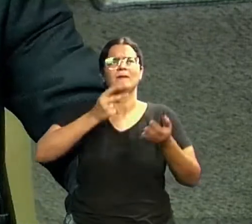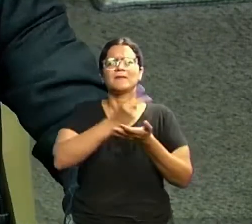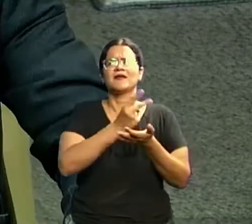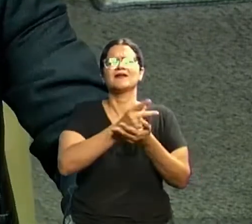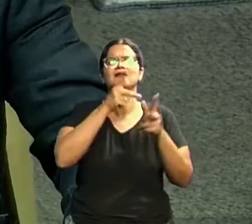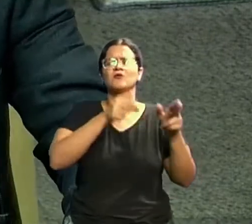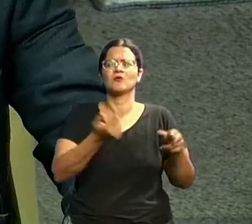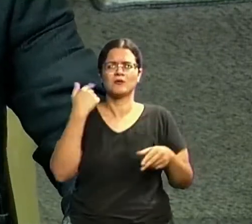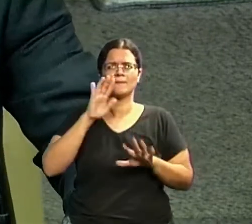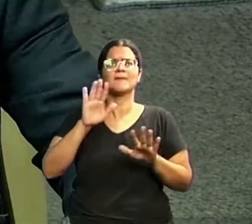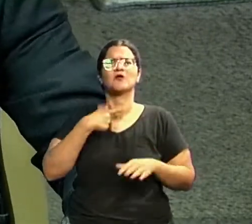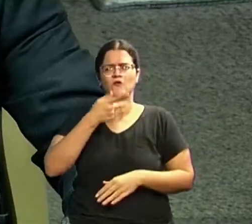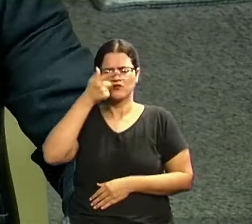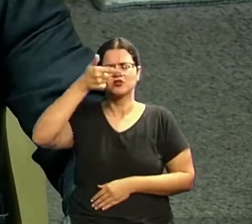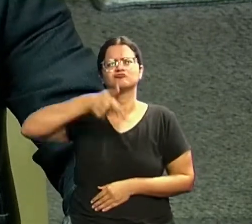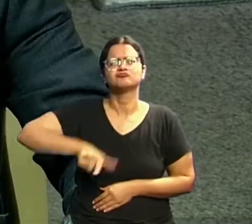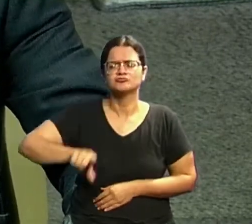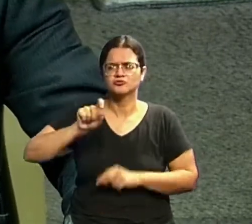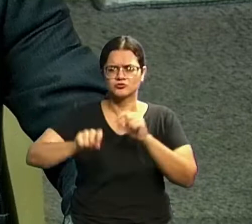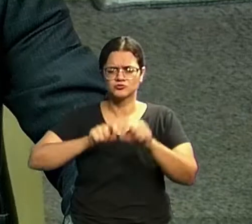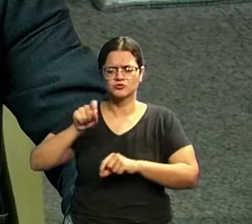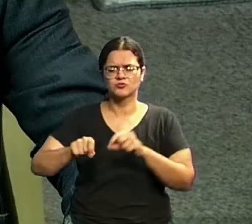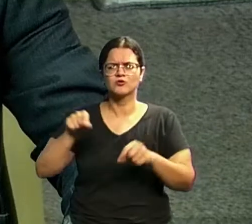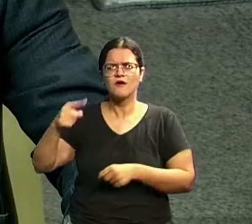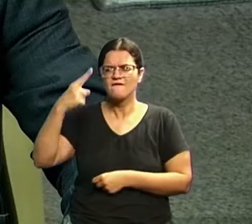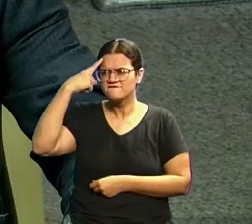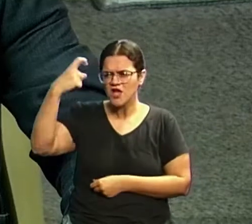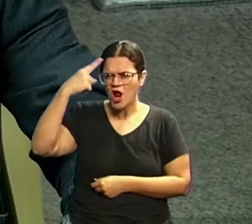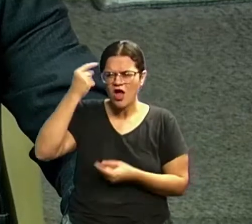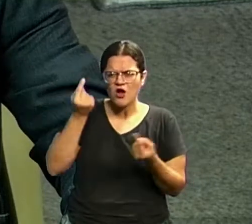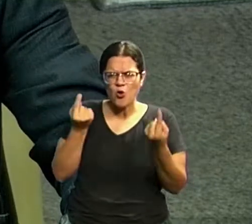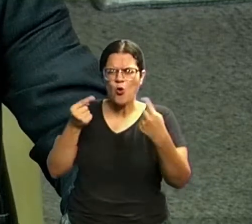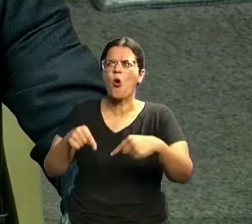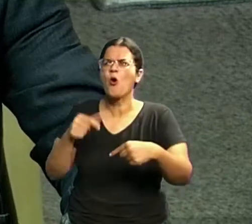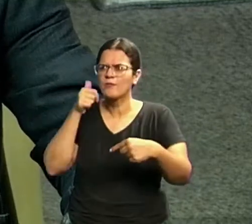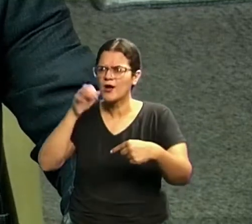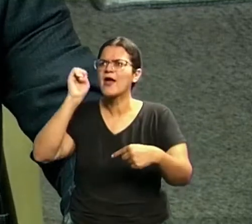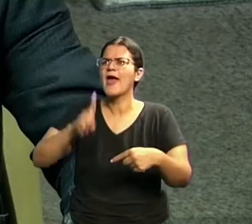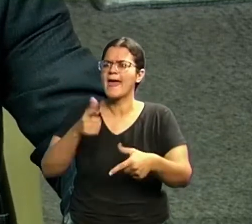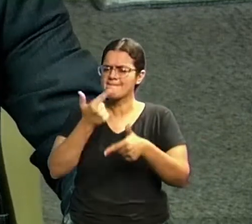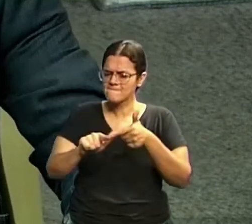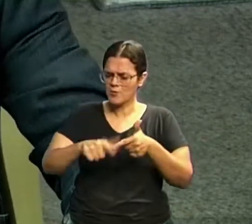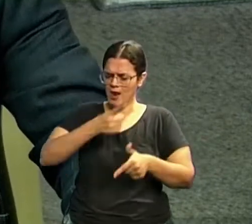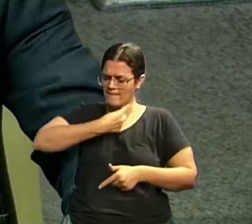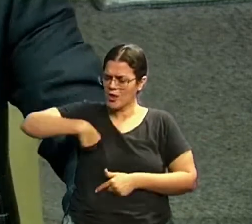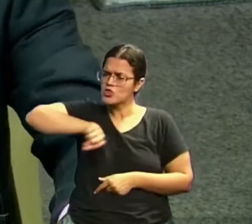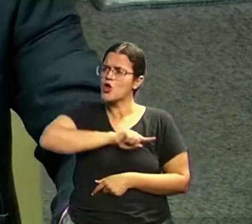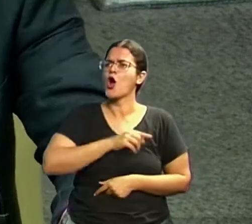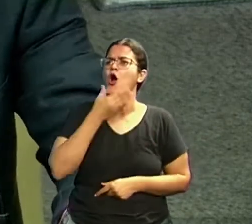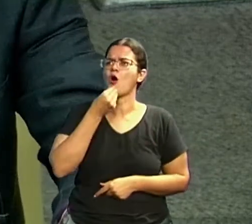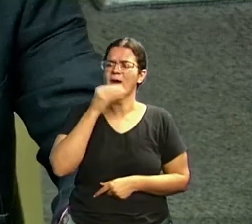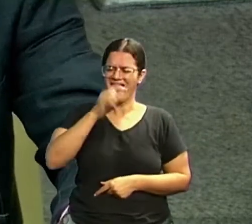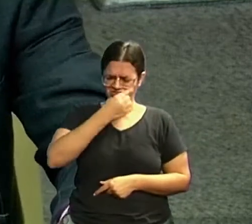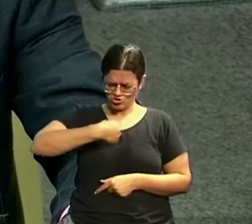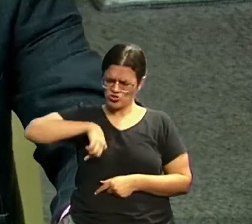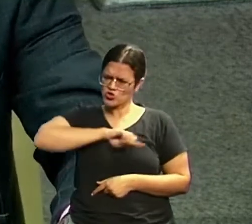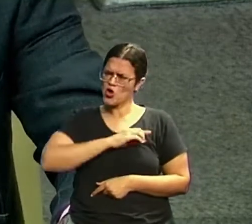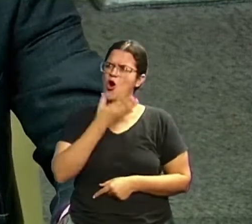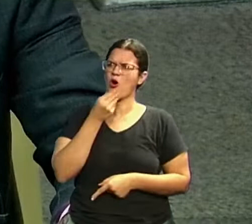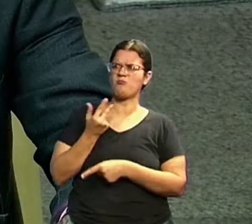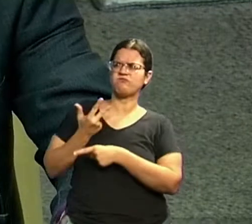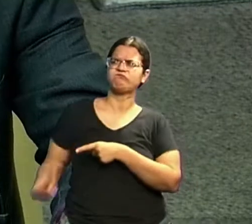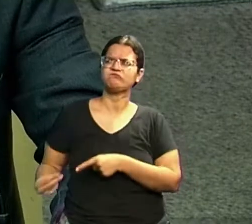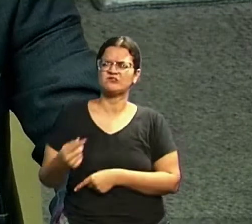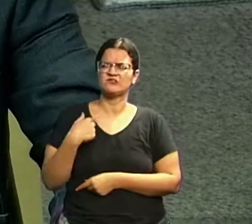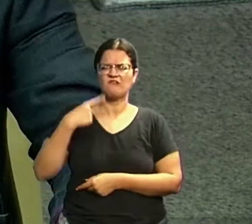falei agora há pouco, mas reiterar que essa questão da violência contra as mulheres é um problema nosso, dos homens. São os homens